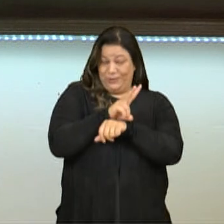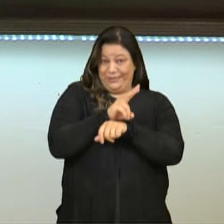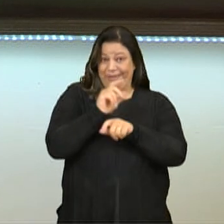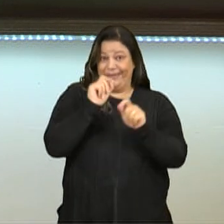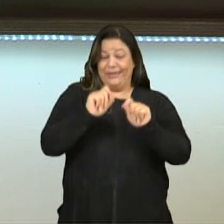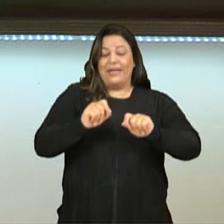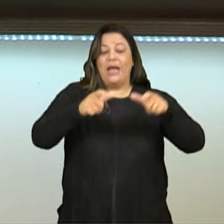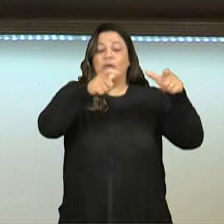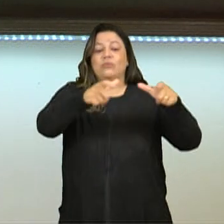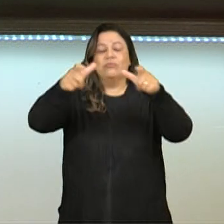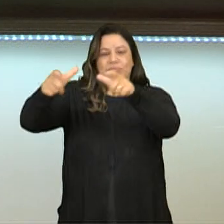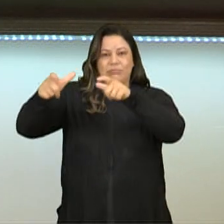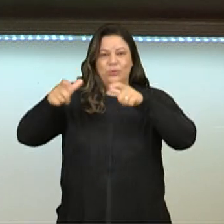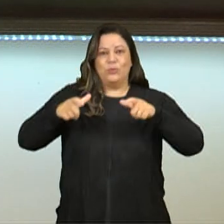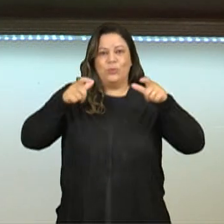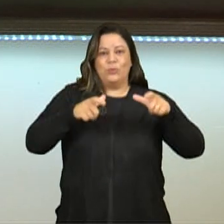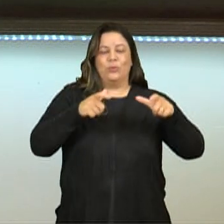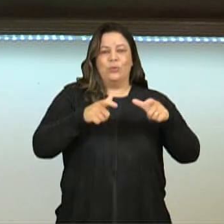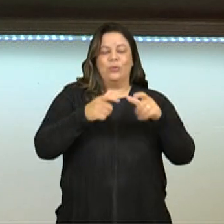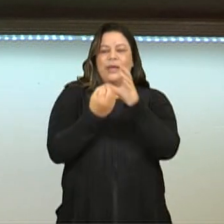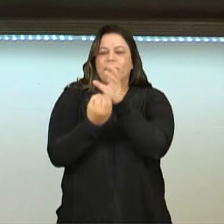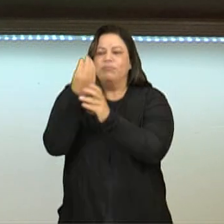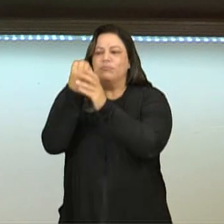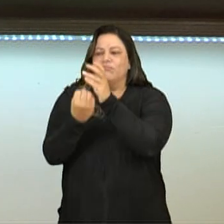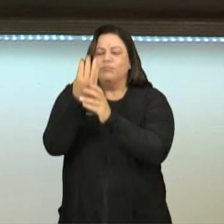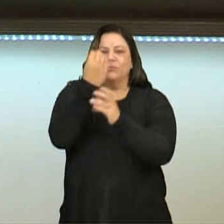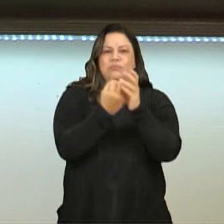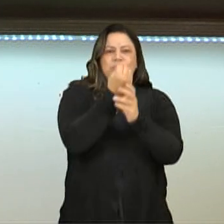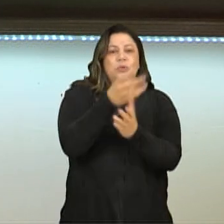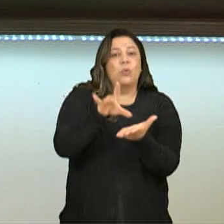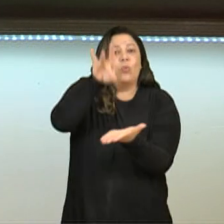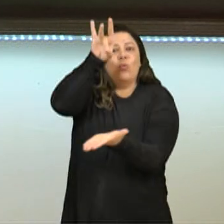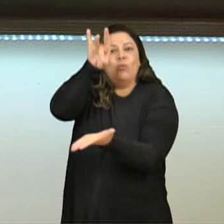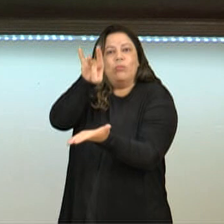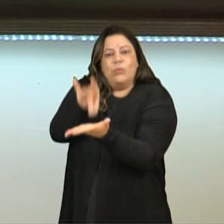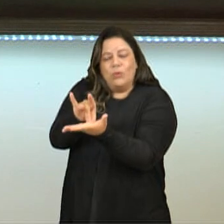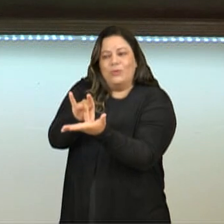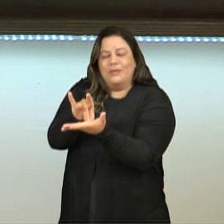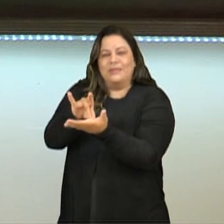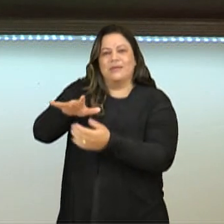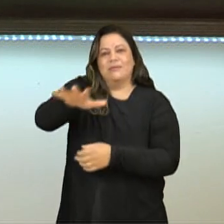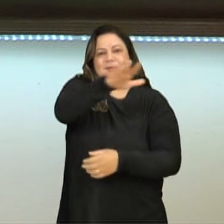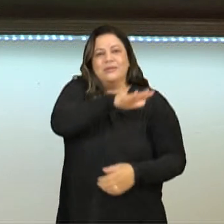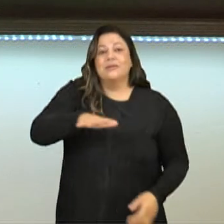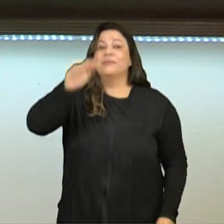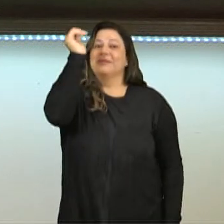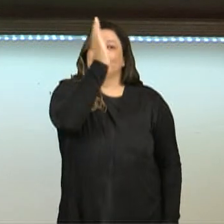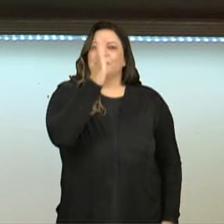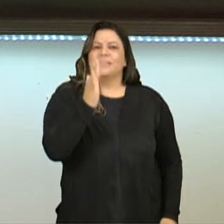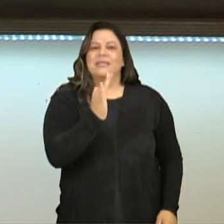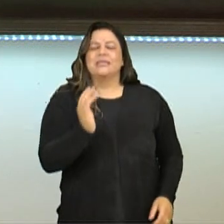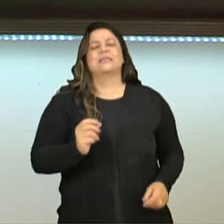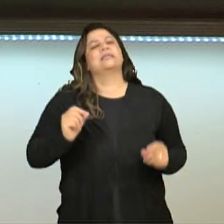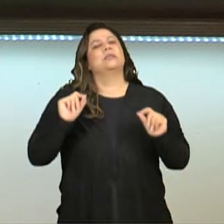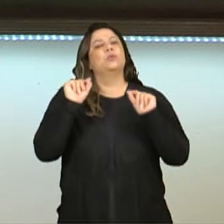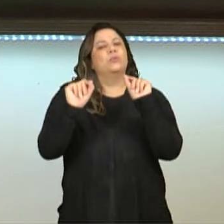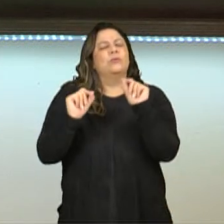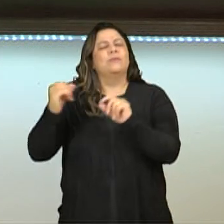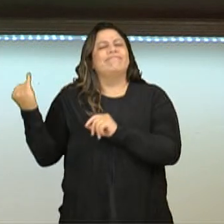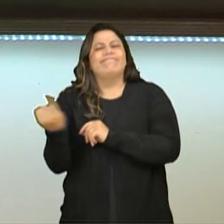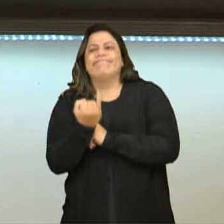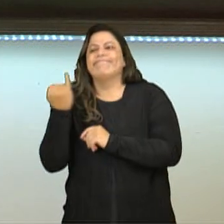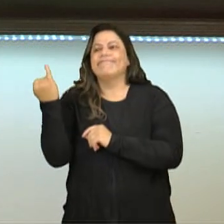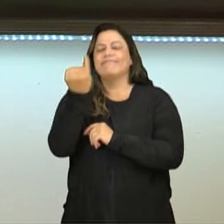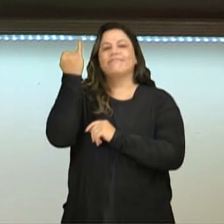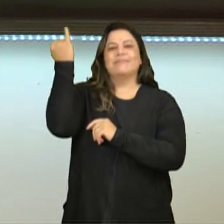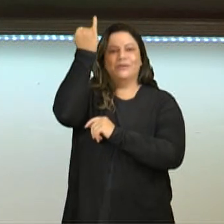preservação do meio natural, das características originais do espaço brasileiro e o quanto isso é importante